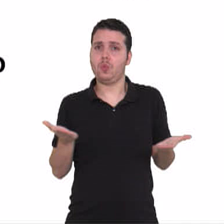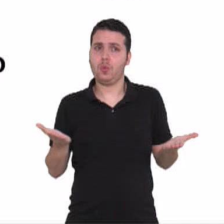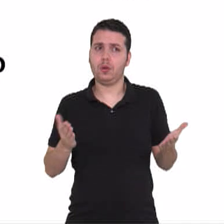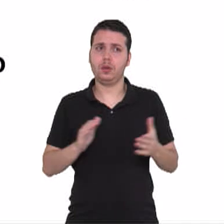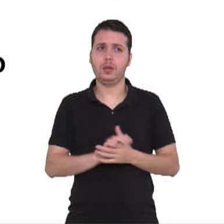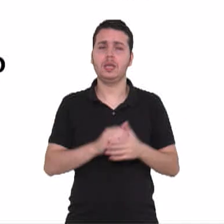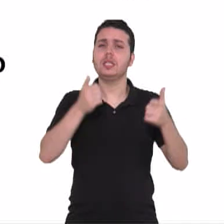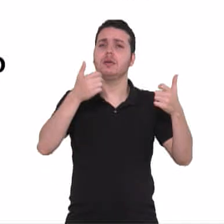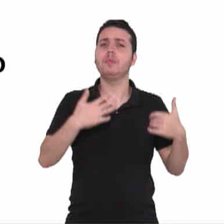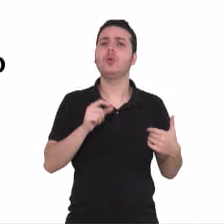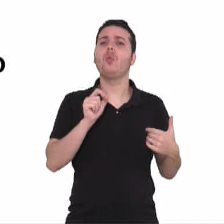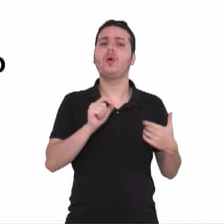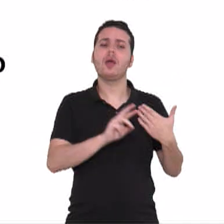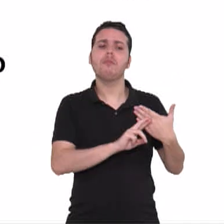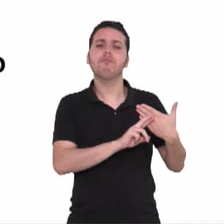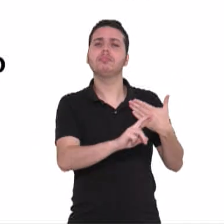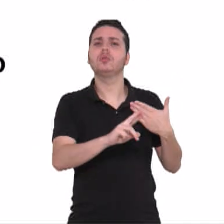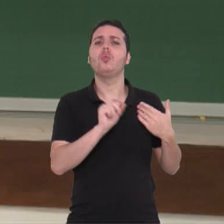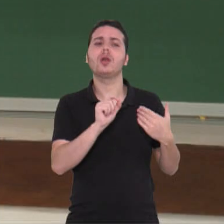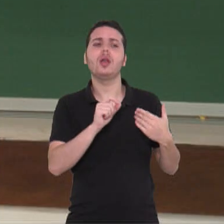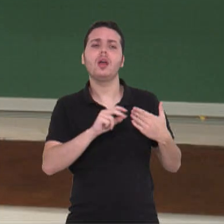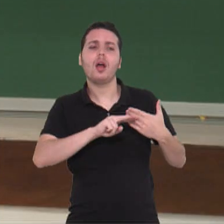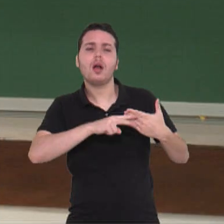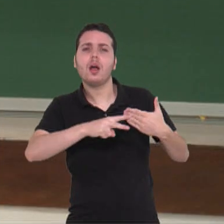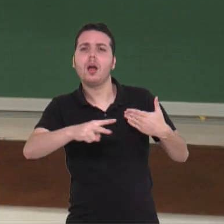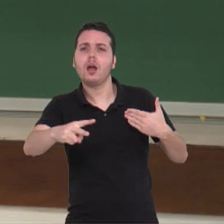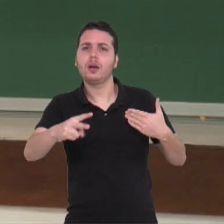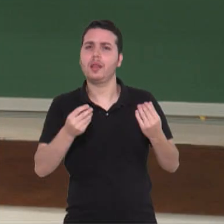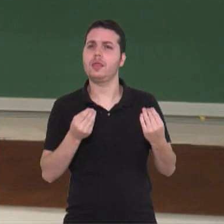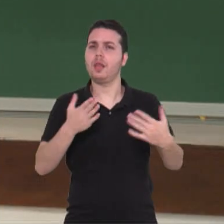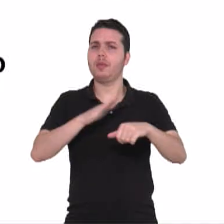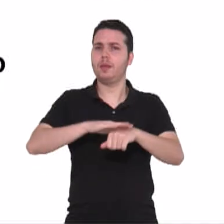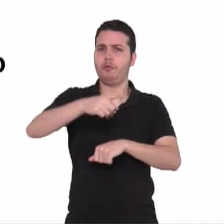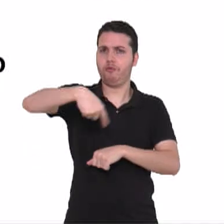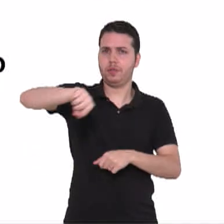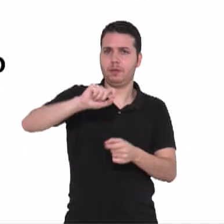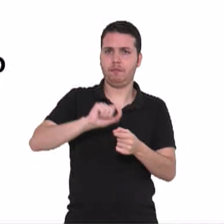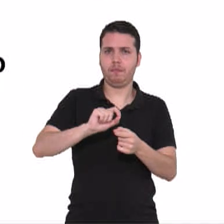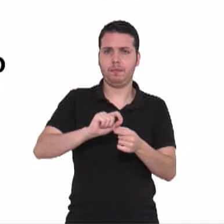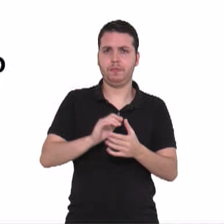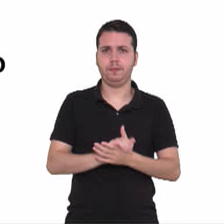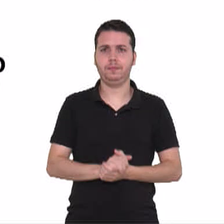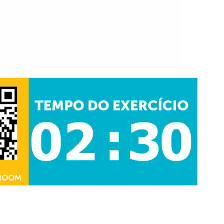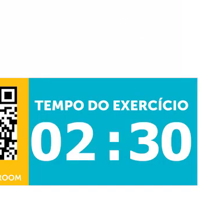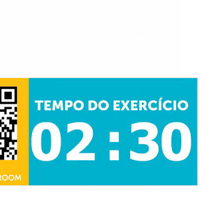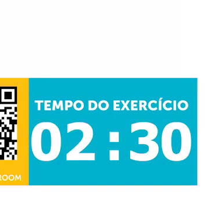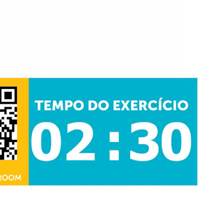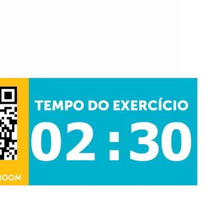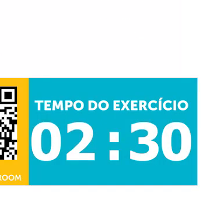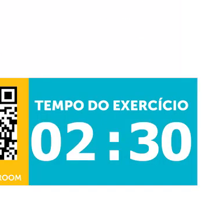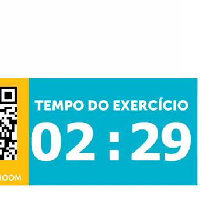suas consequências. Então, eu vou dar esse tempinho para vocês fazerem.